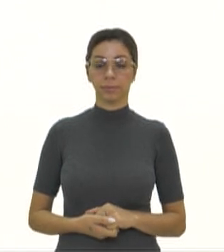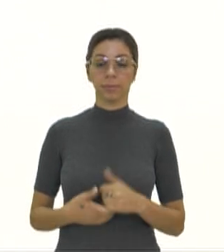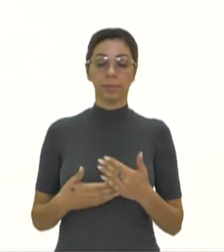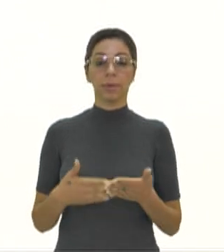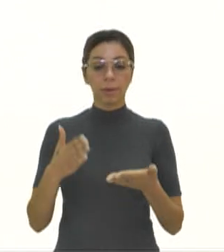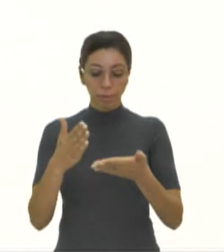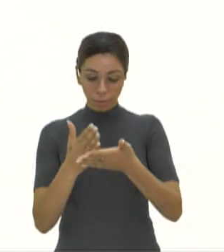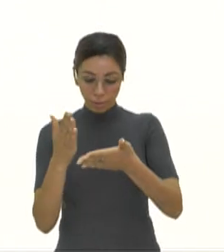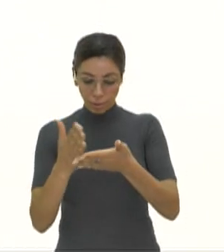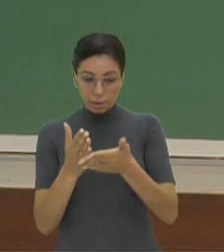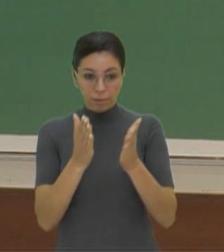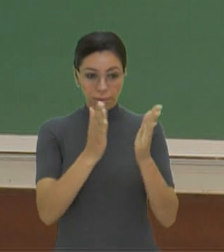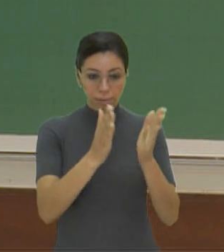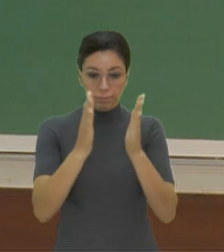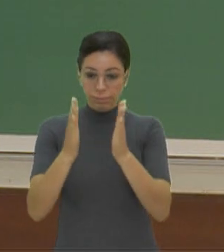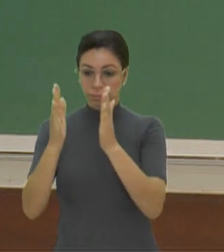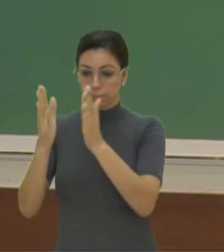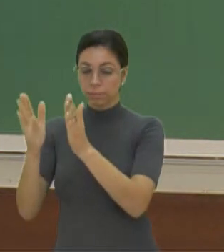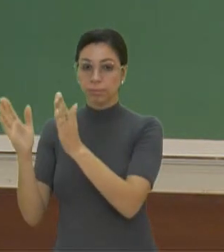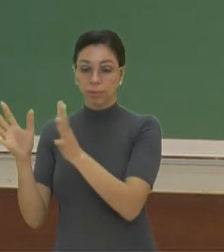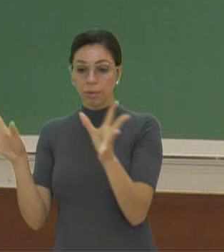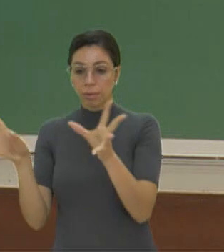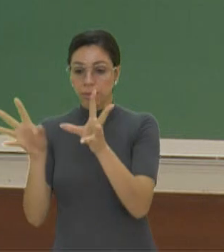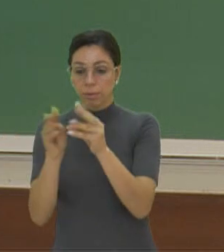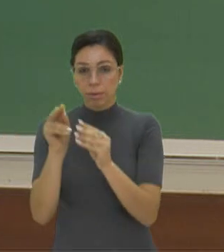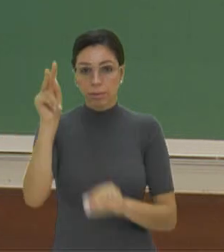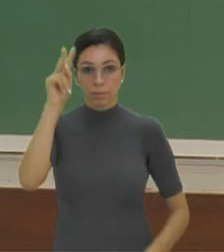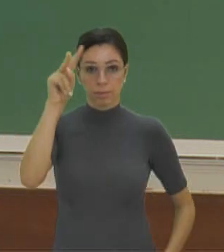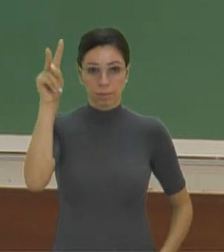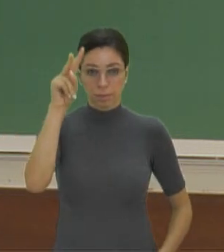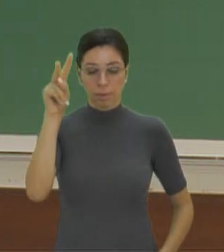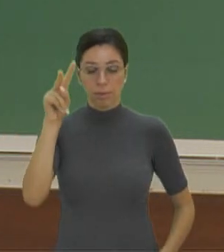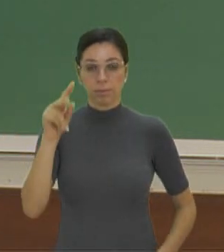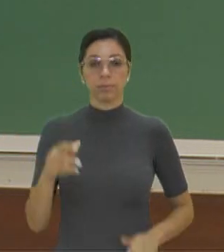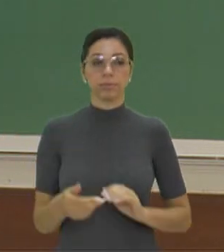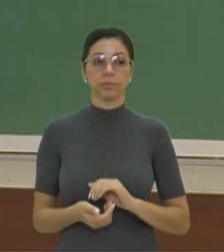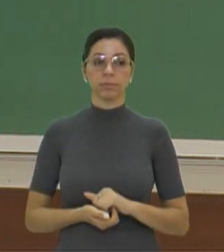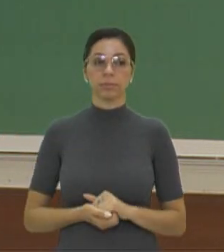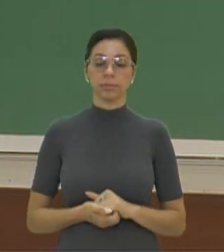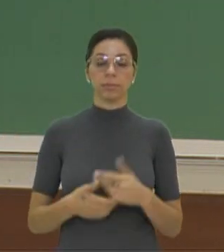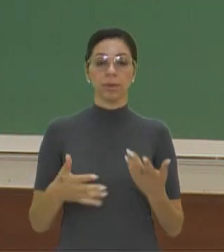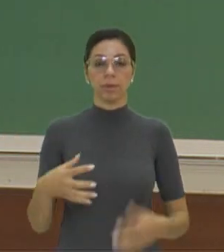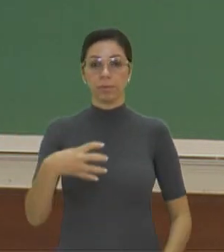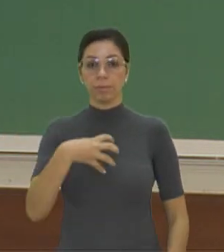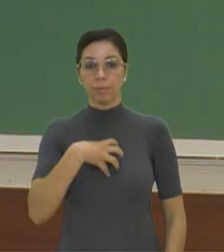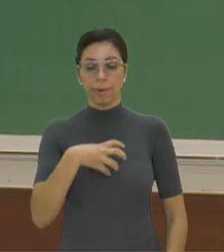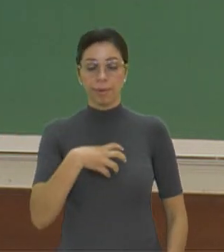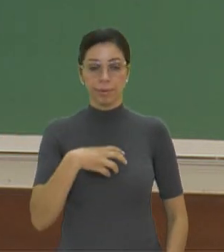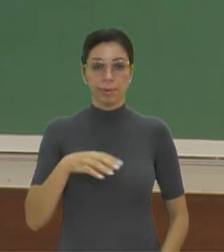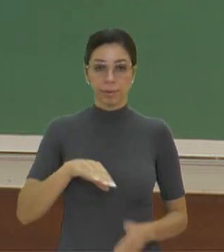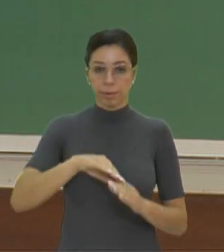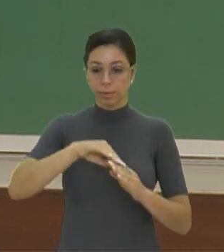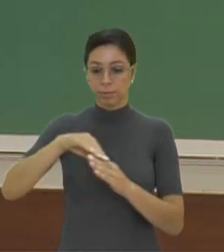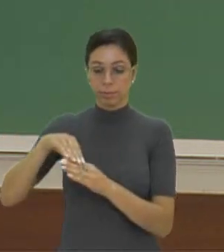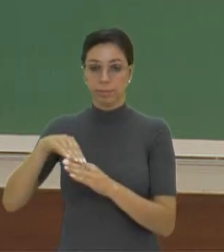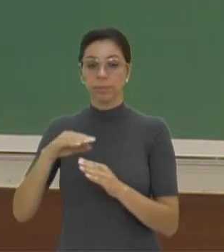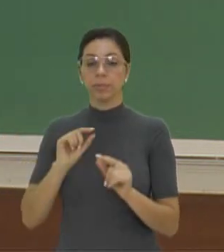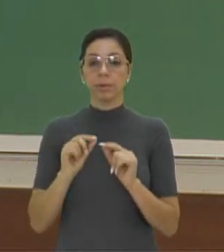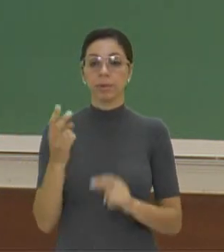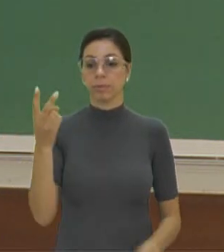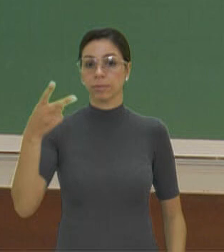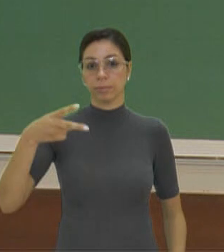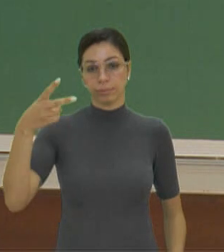contexto histórico brevemente. Veja que nós retiramos o modo, né, o manner, e vejam que aqui nós temos